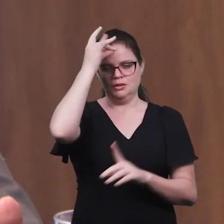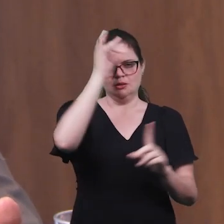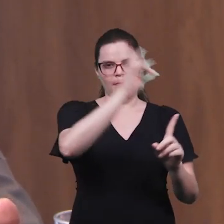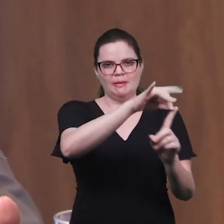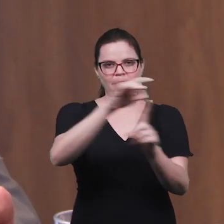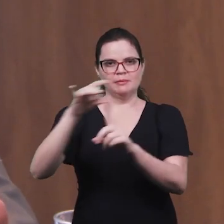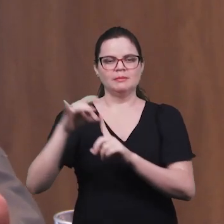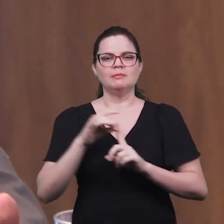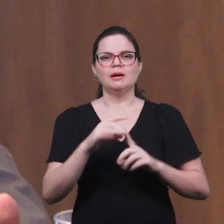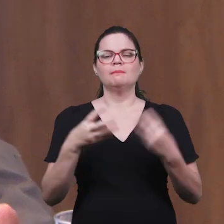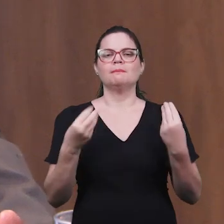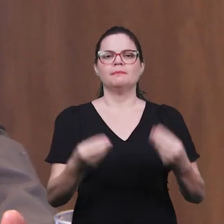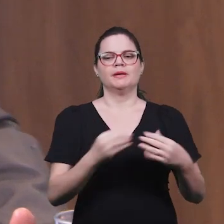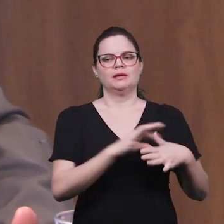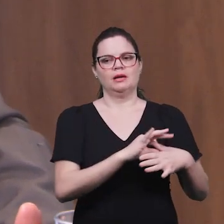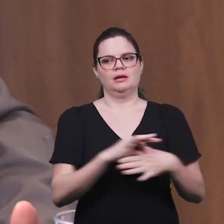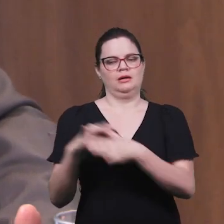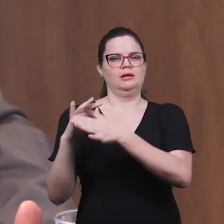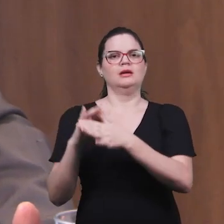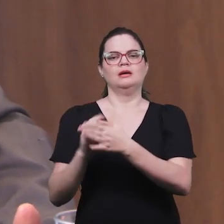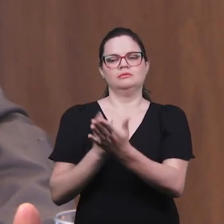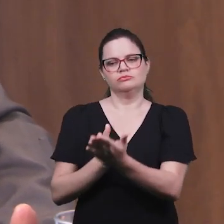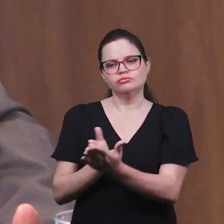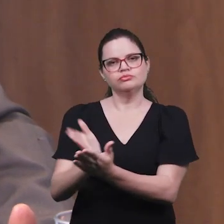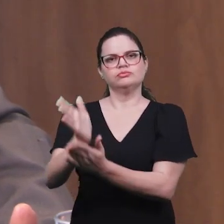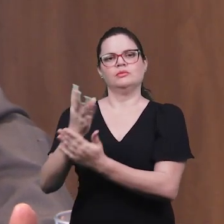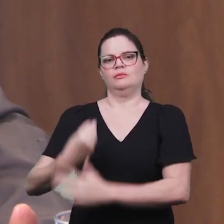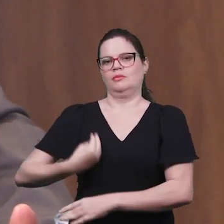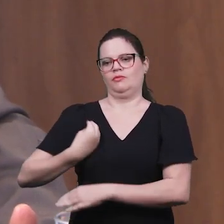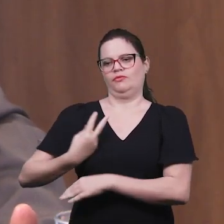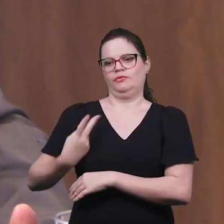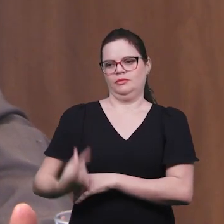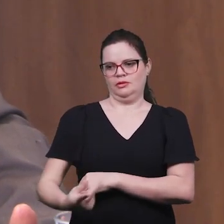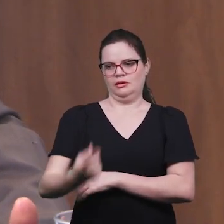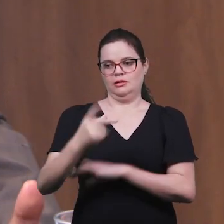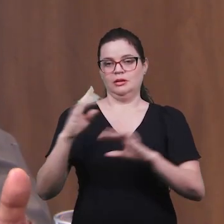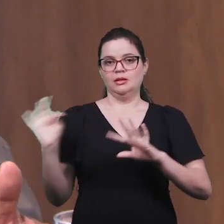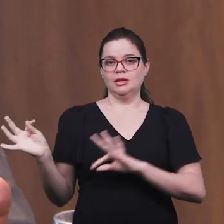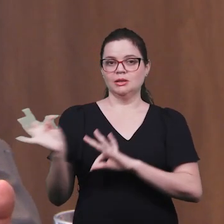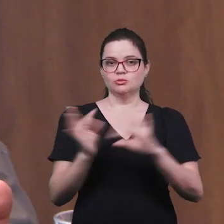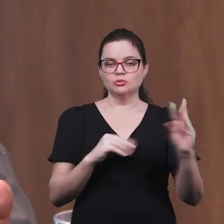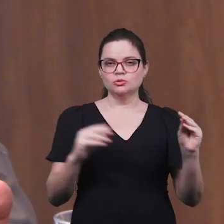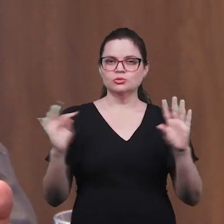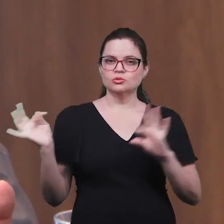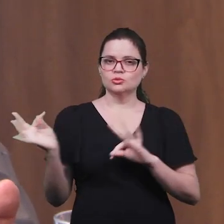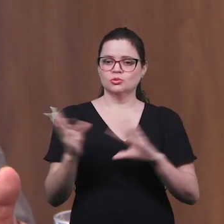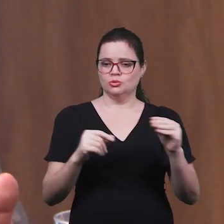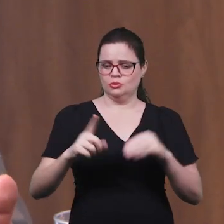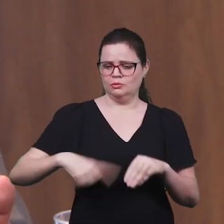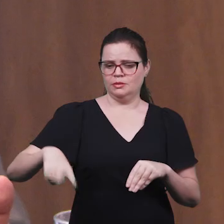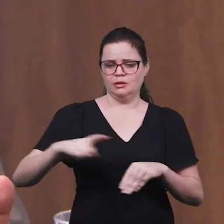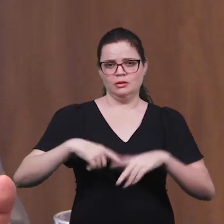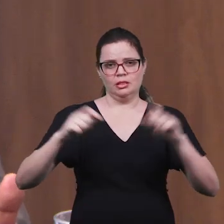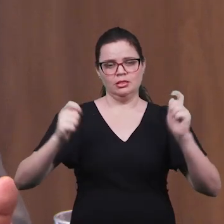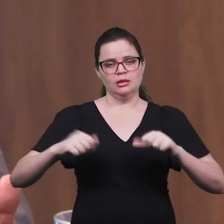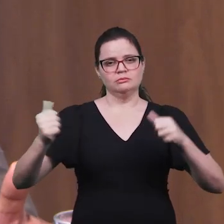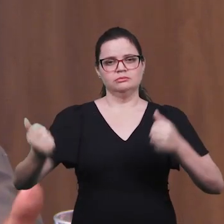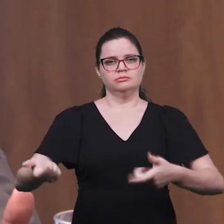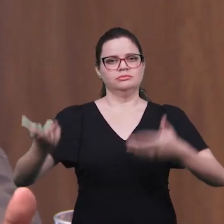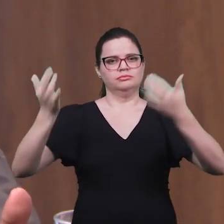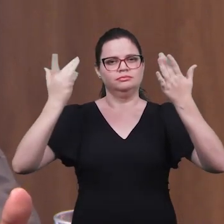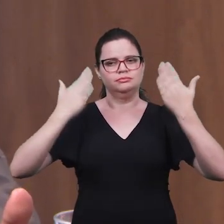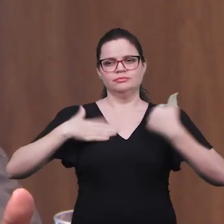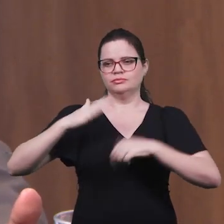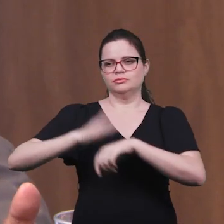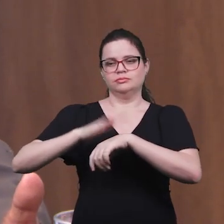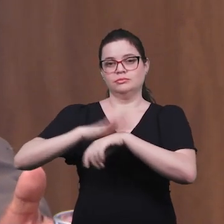Espírito Santo nos conduza no caminho da vida. Então, todos os recursos para o homem foram